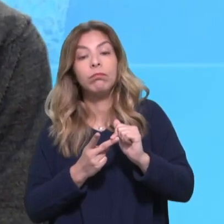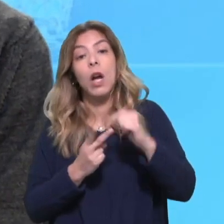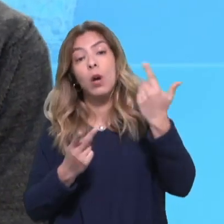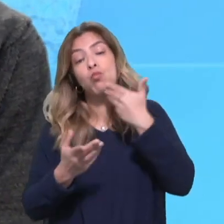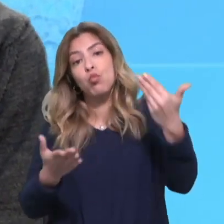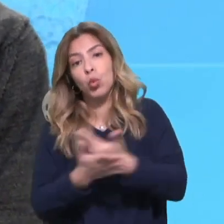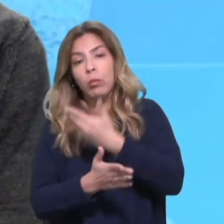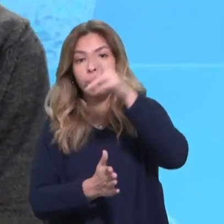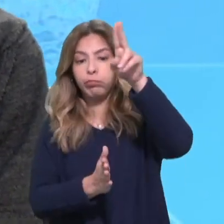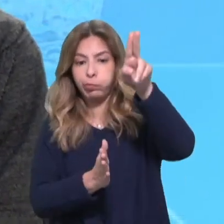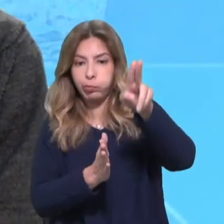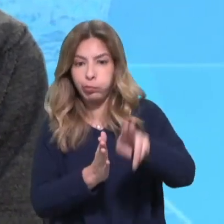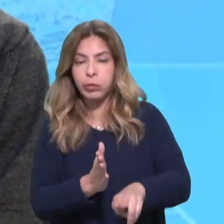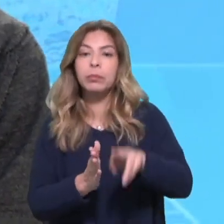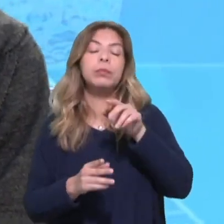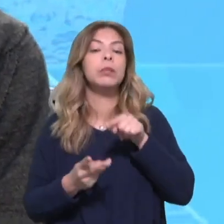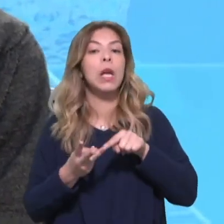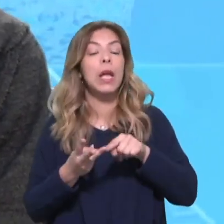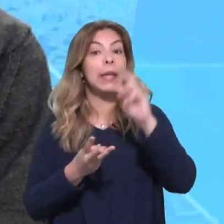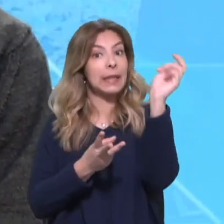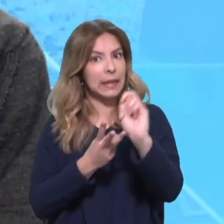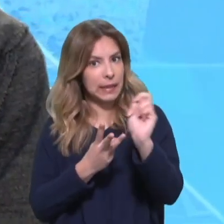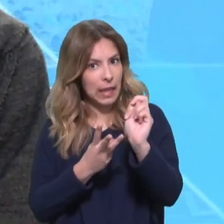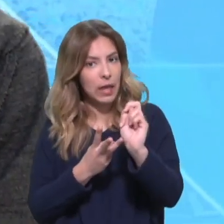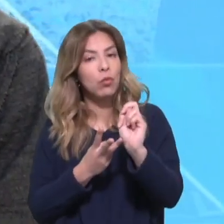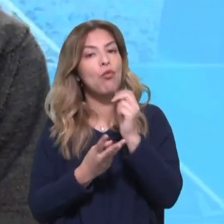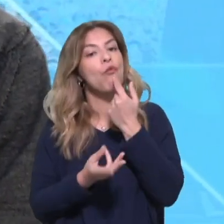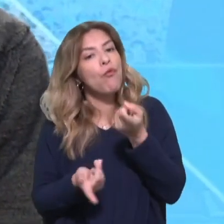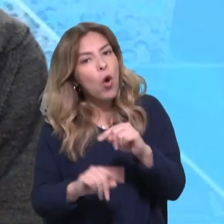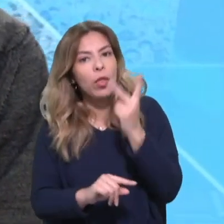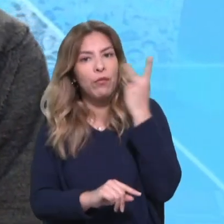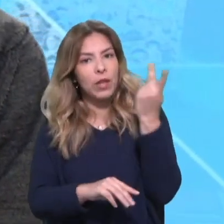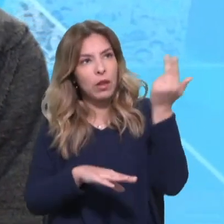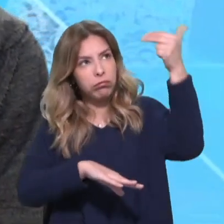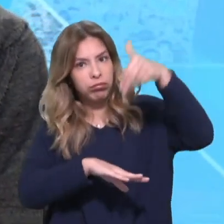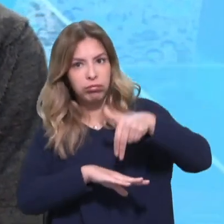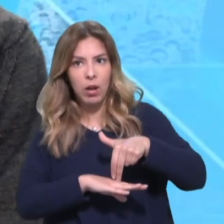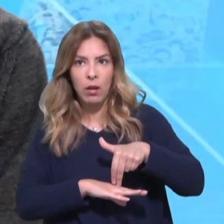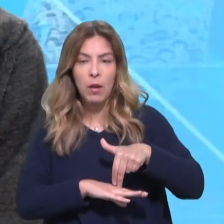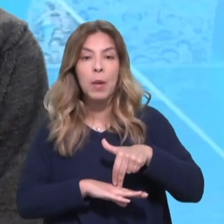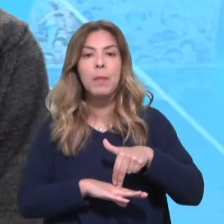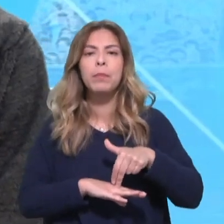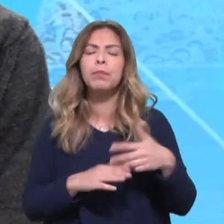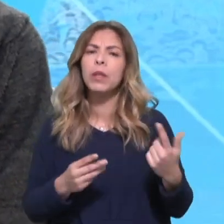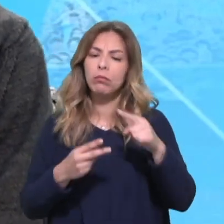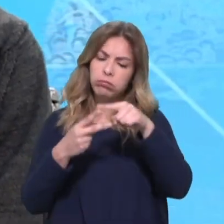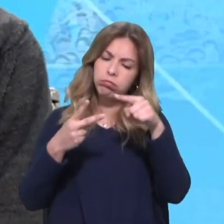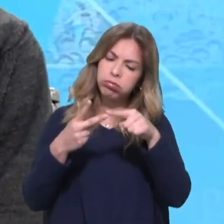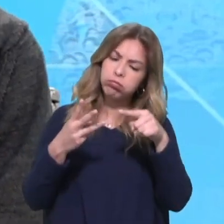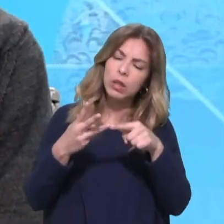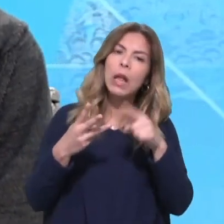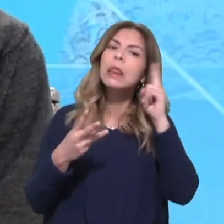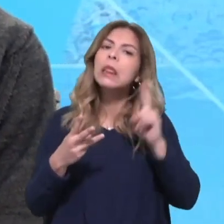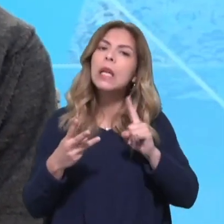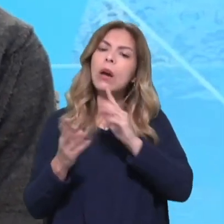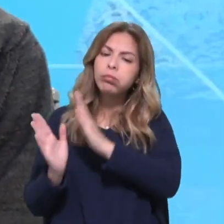seu repouso no sepulcro. O terceiro, a sua ressurreição. Então, a que é que correspondem estes momentos? A que dias